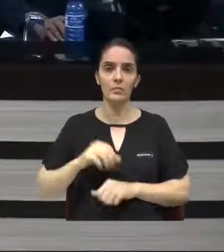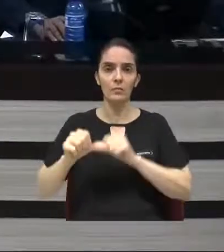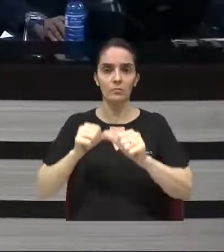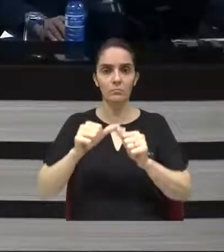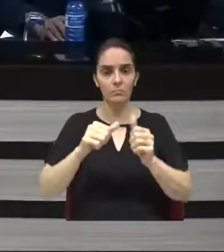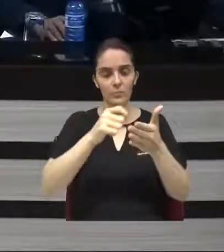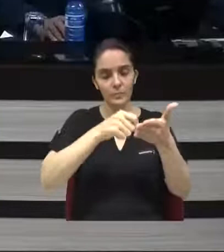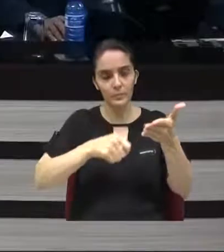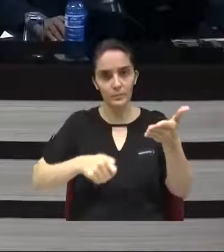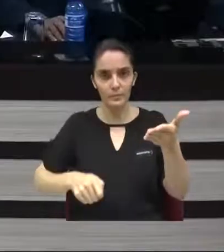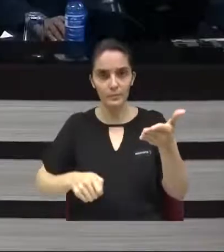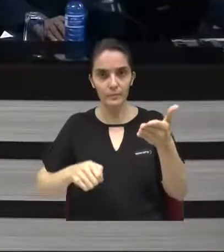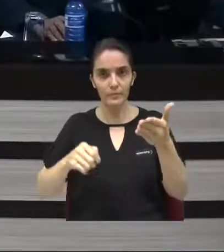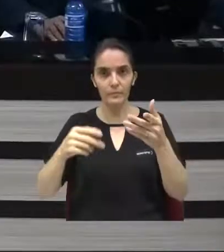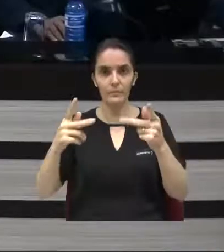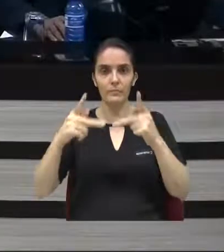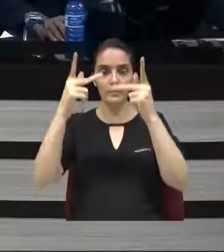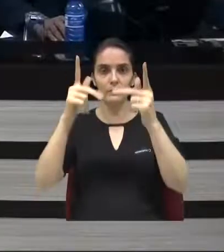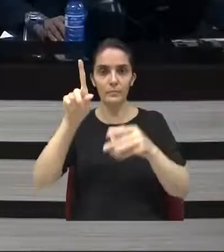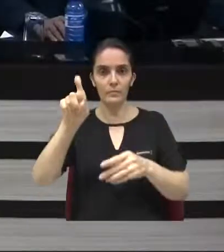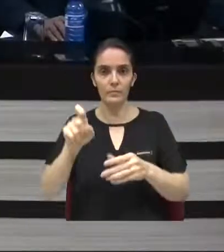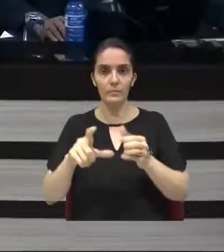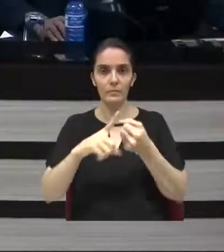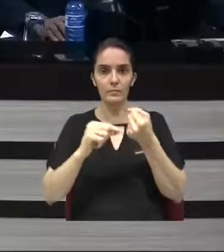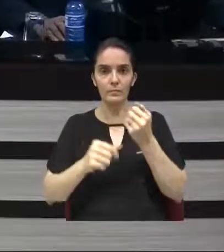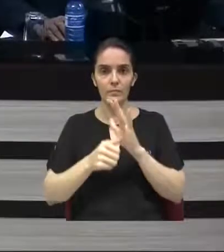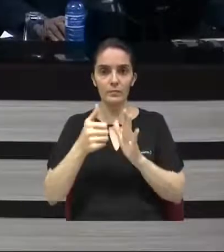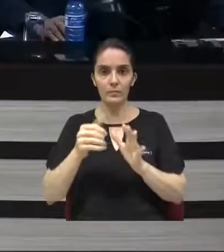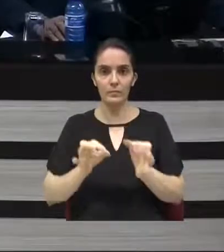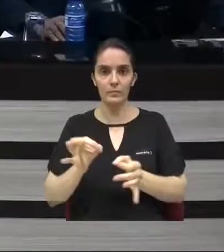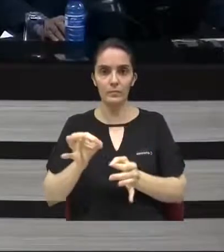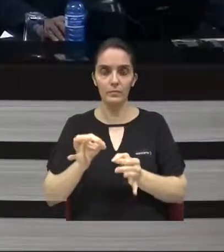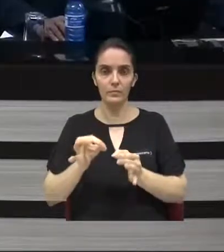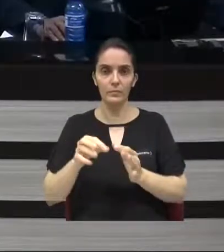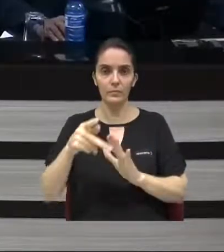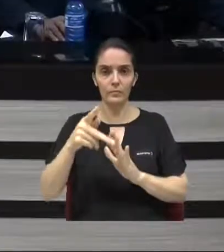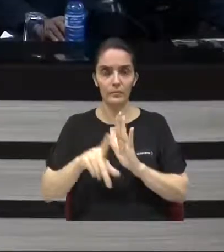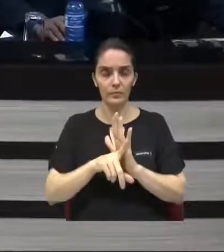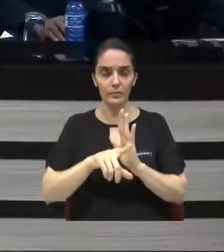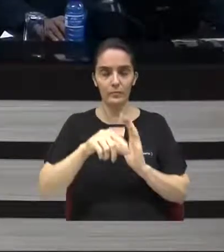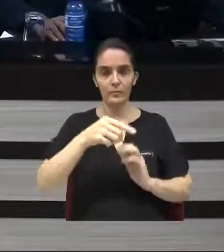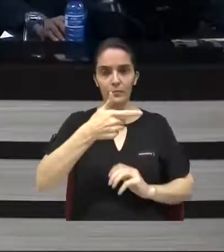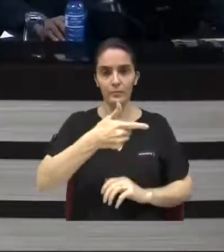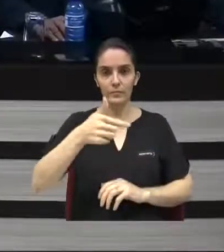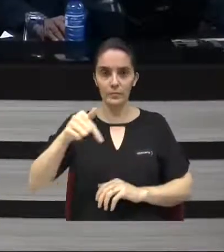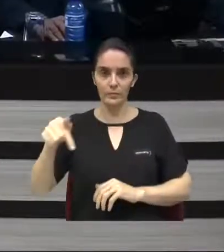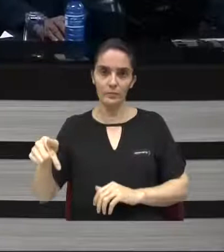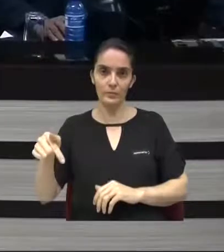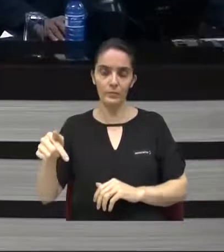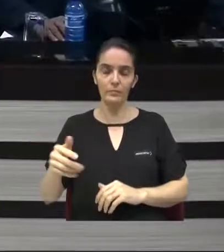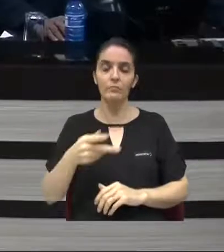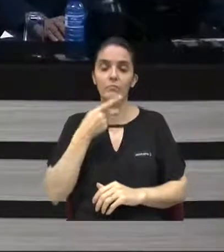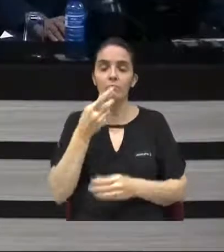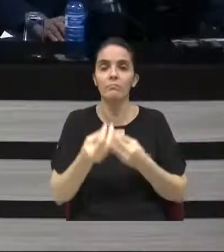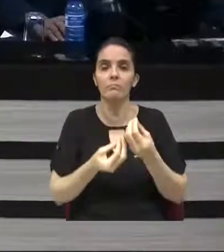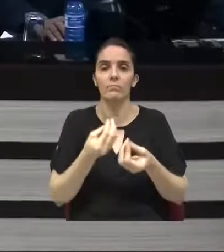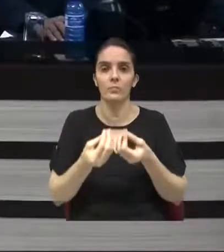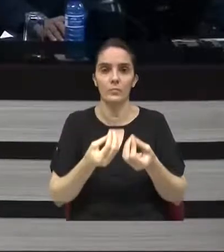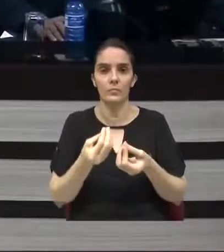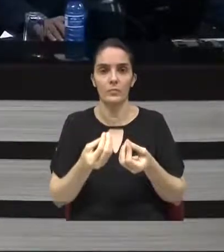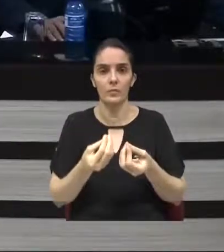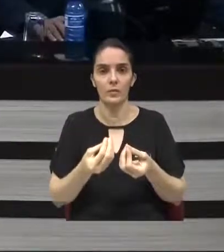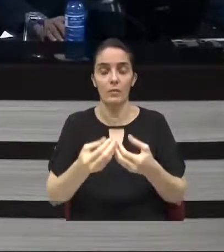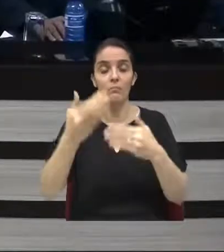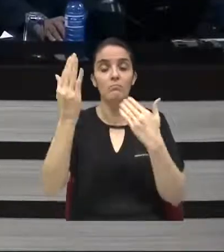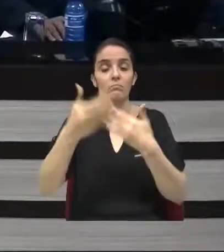do parágrafo único do artigo 1º do projeto de lei 277, que dispõe sobre os procedimentos para